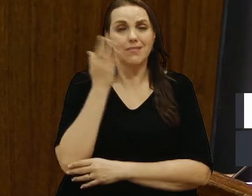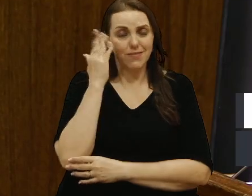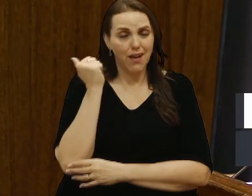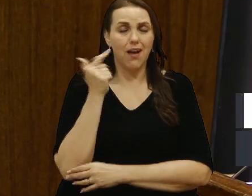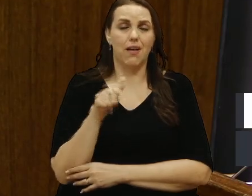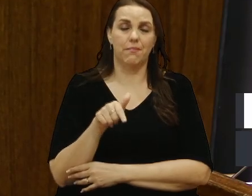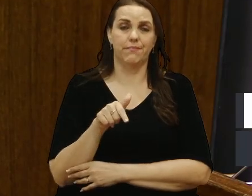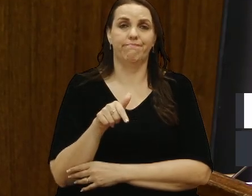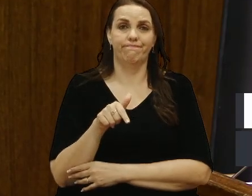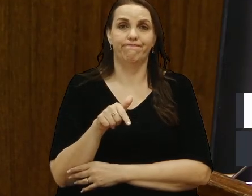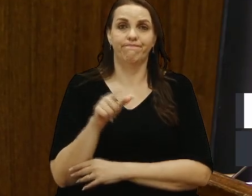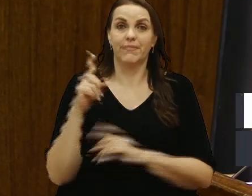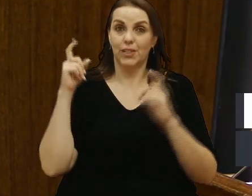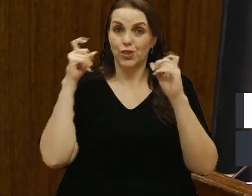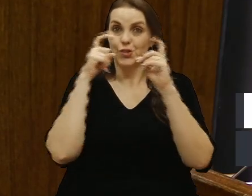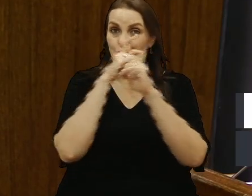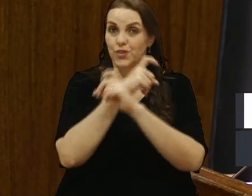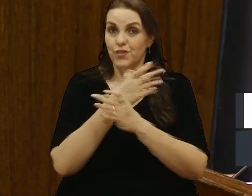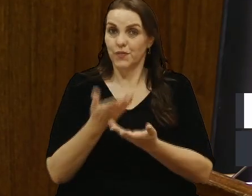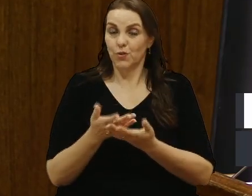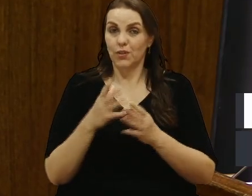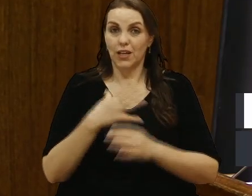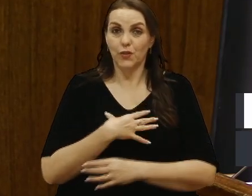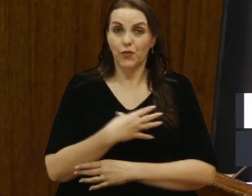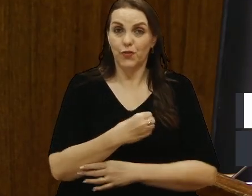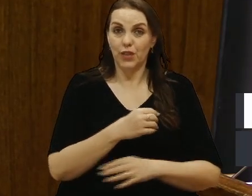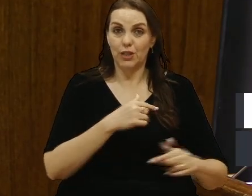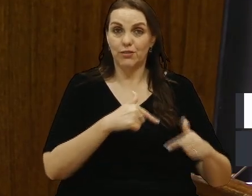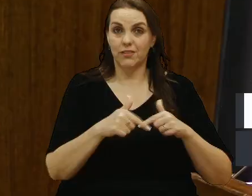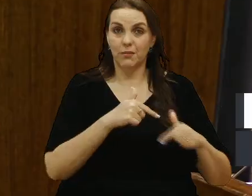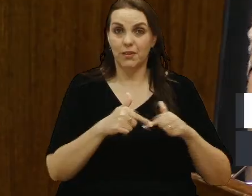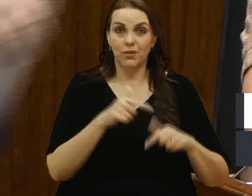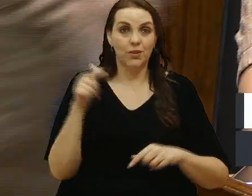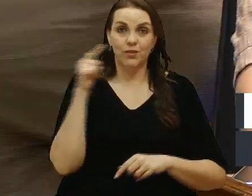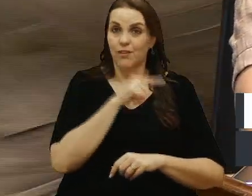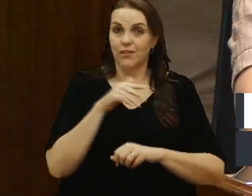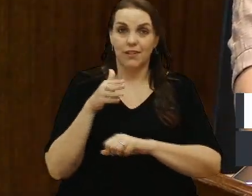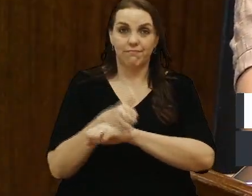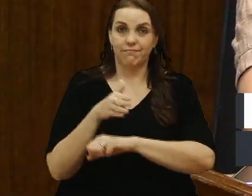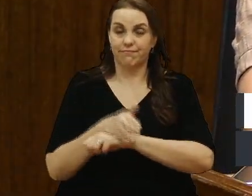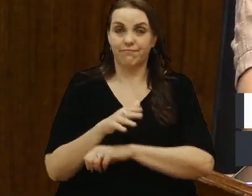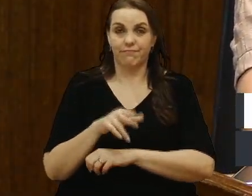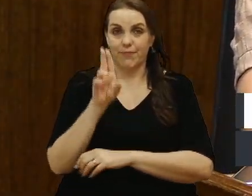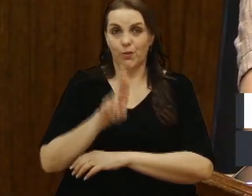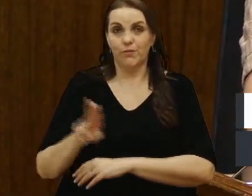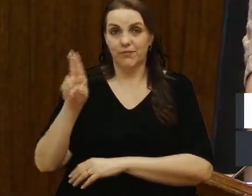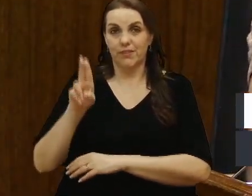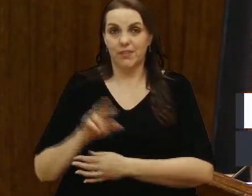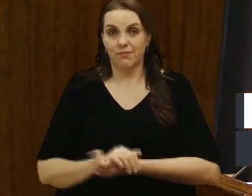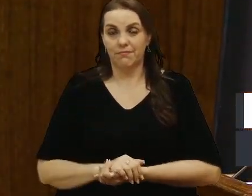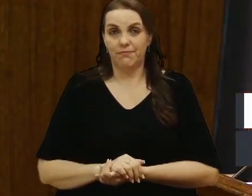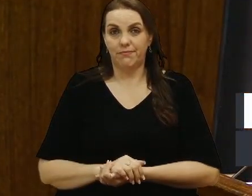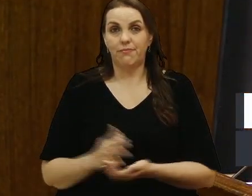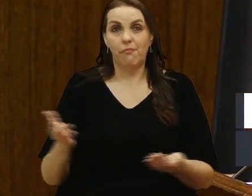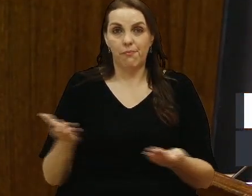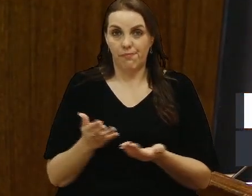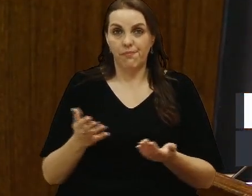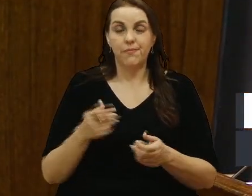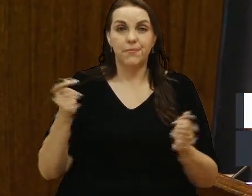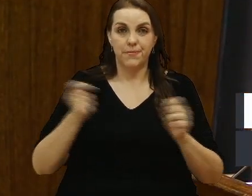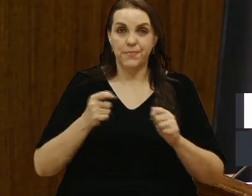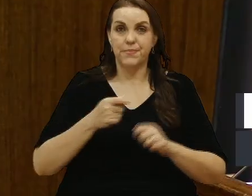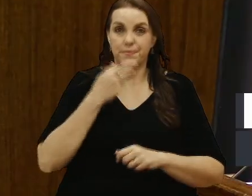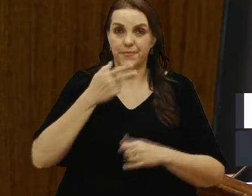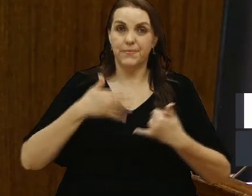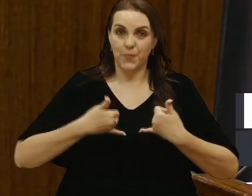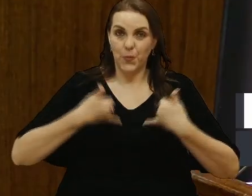o que é as dificuldades dos filhos dos trabalhadores não conseguirem ingressar na universidade. E hoje posso dizer que tenho muito orgulho